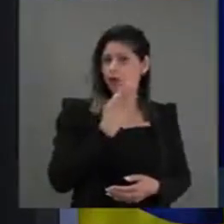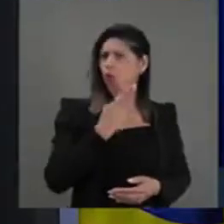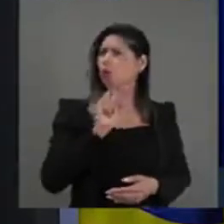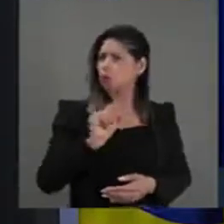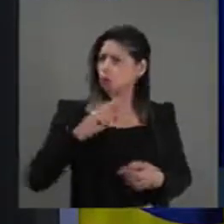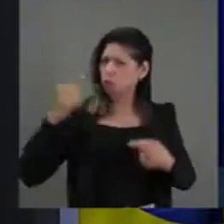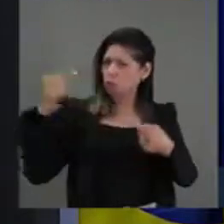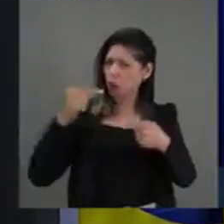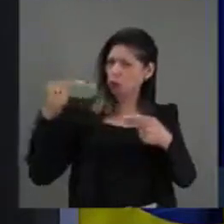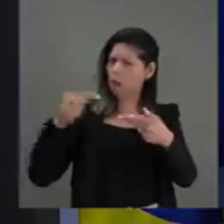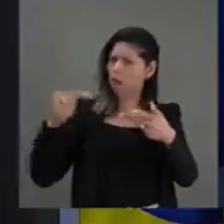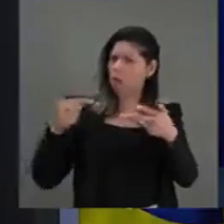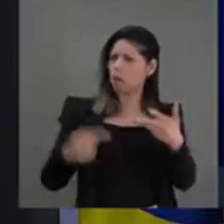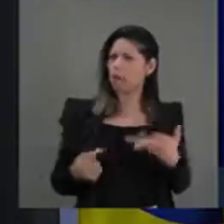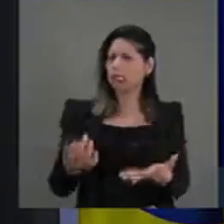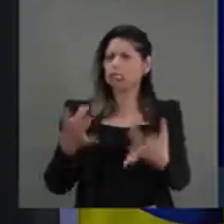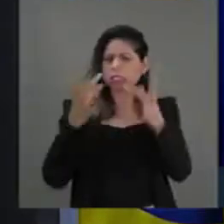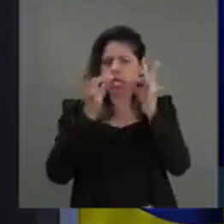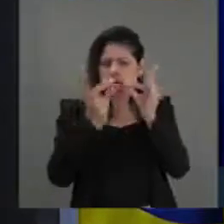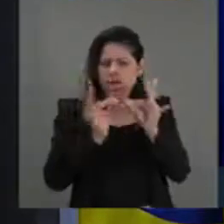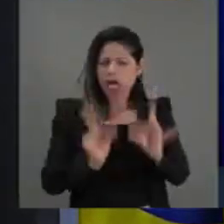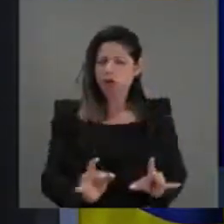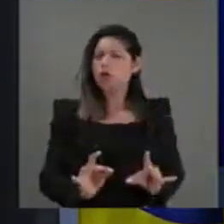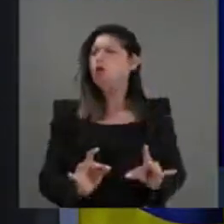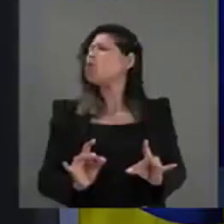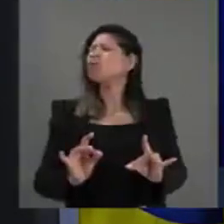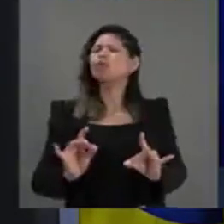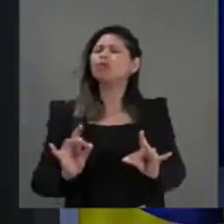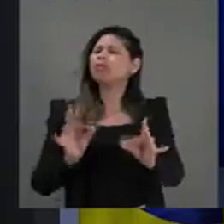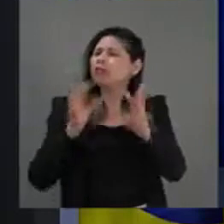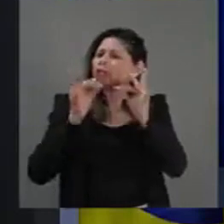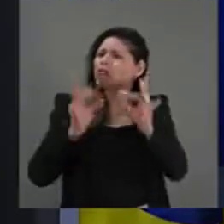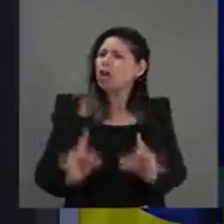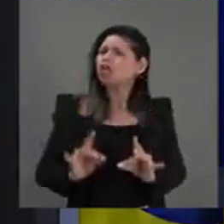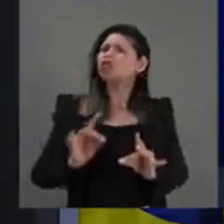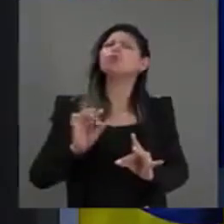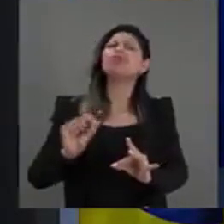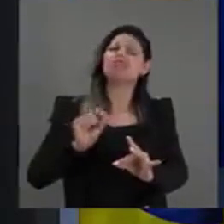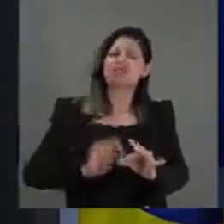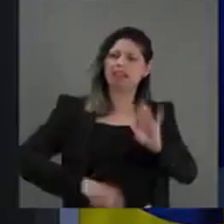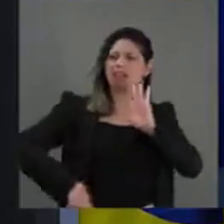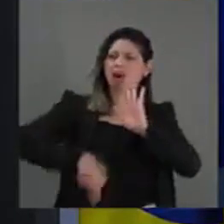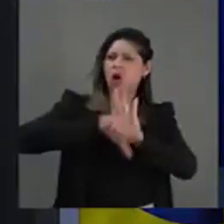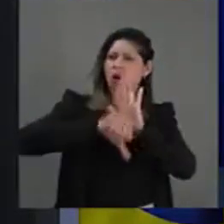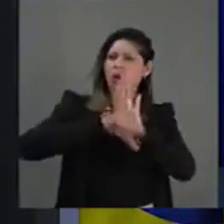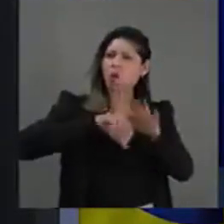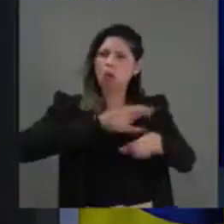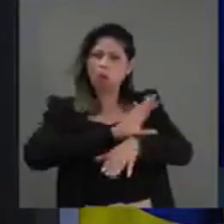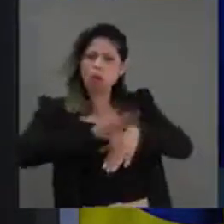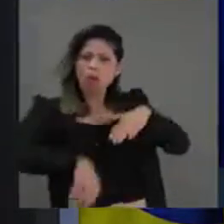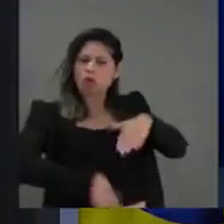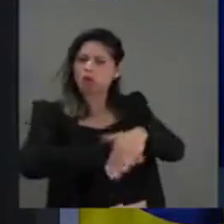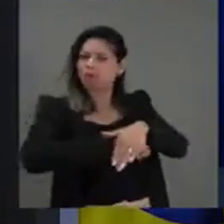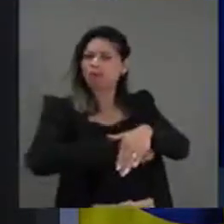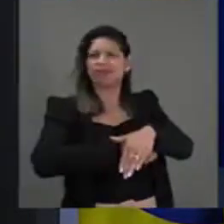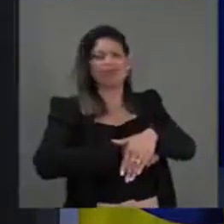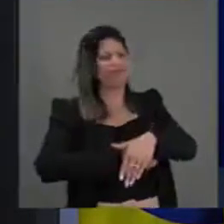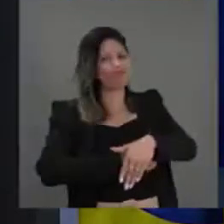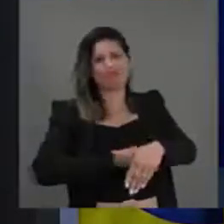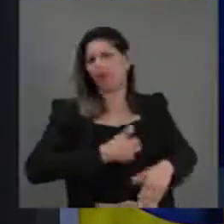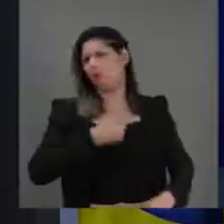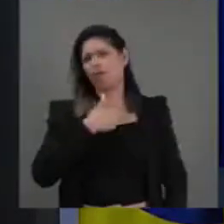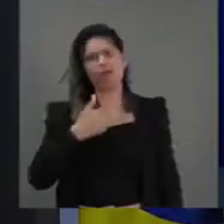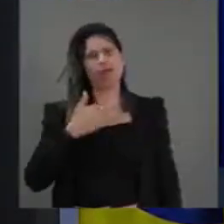sobre a questão da corrupção no governo do estado do Ceará. Isso nós não podemos fechar os